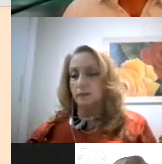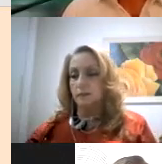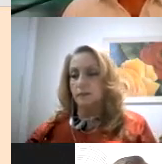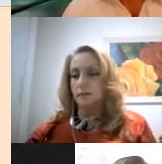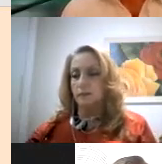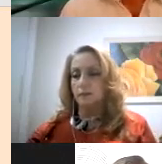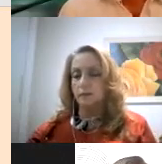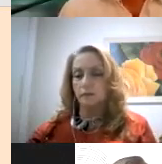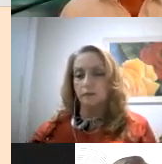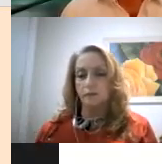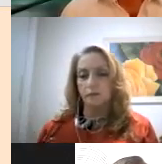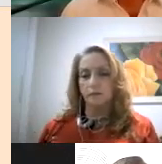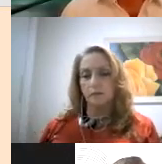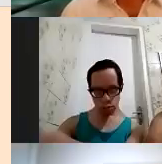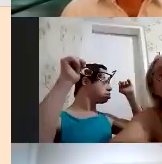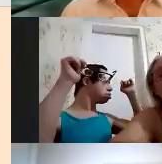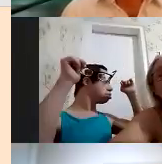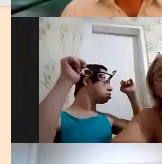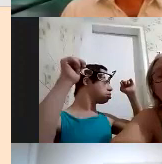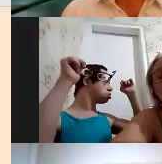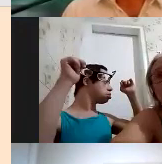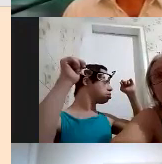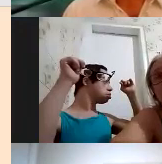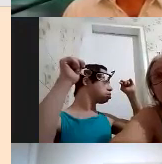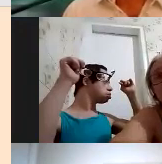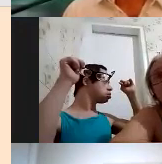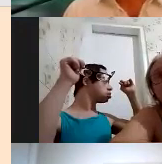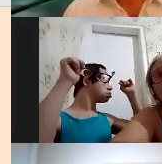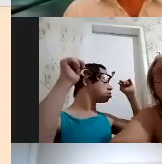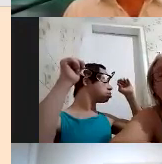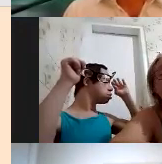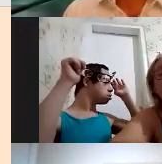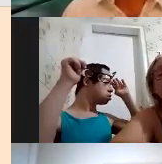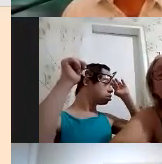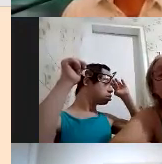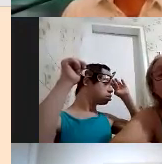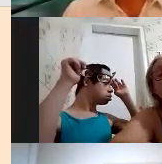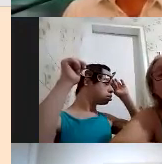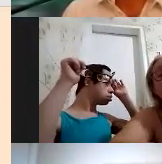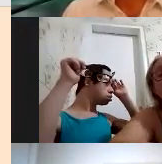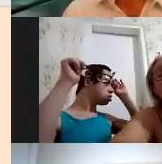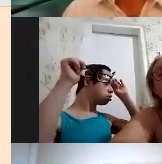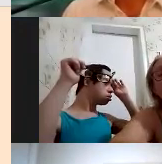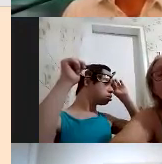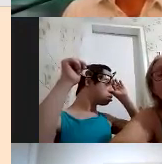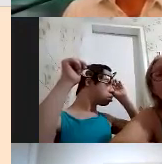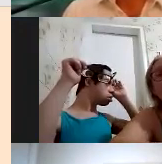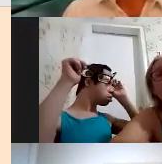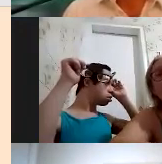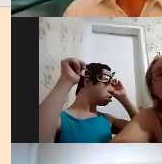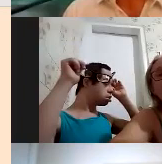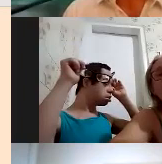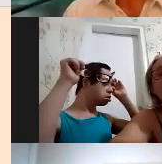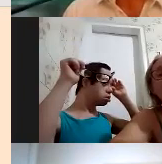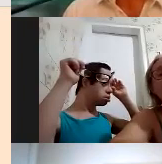dizer, aquele momento ali para mim, eu falei, meu Deus, meu filho vai morrer meu filhinho? Falei, não, mãe, não é bem assim, mas